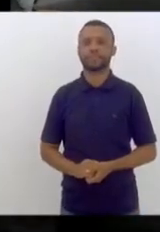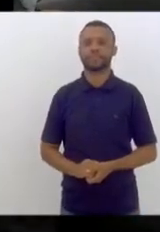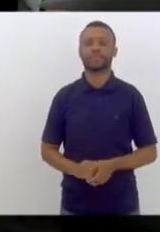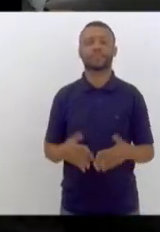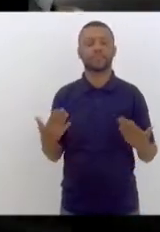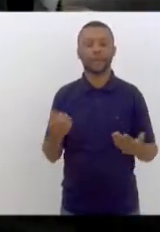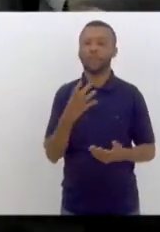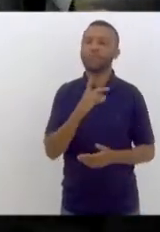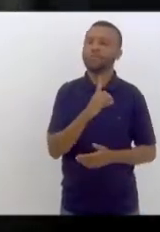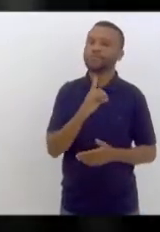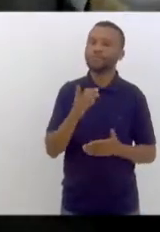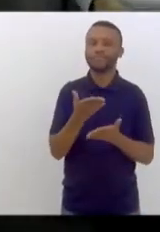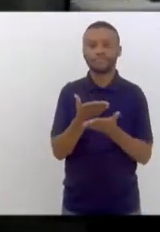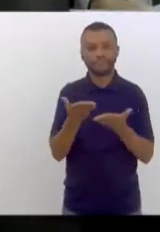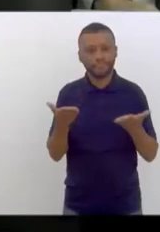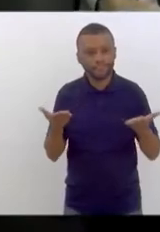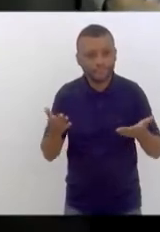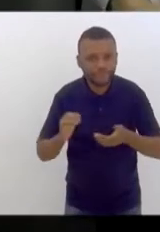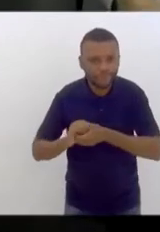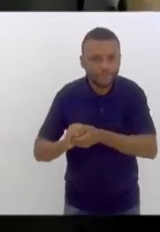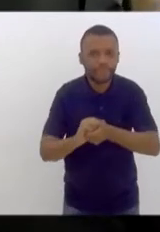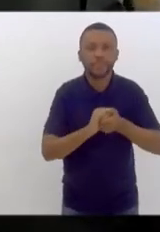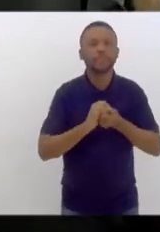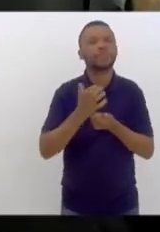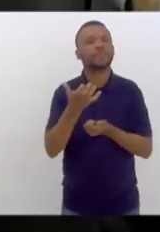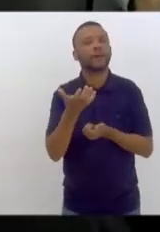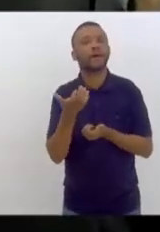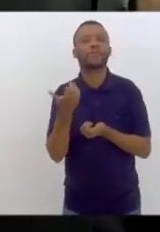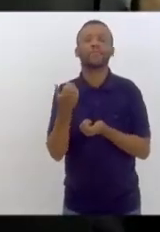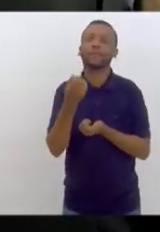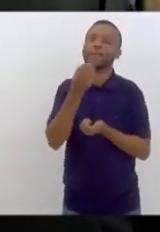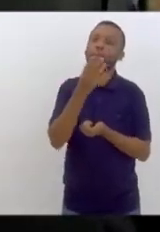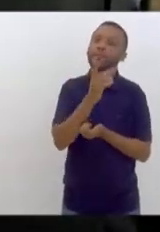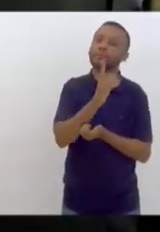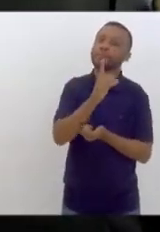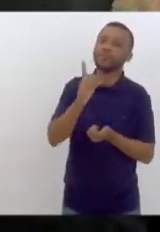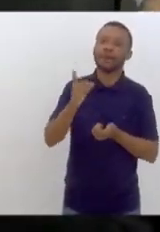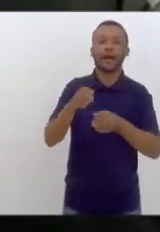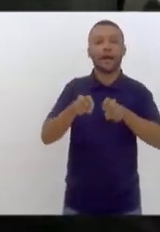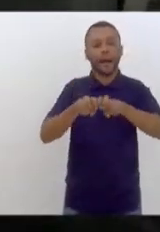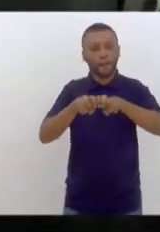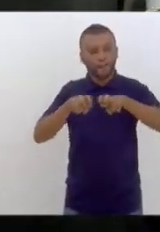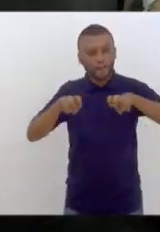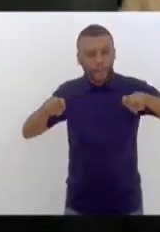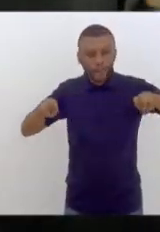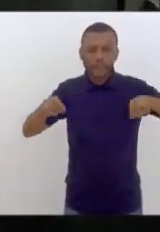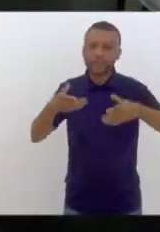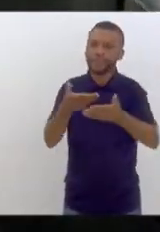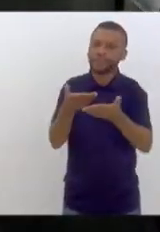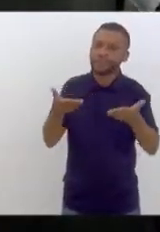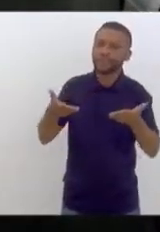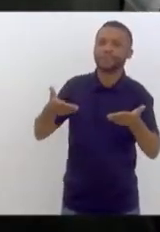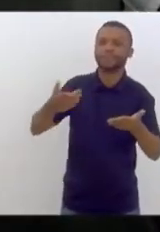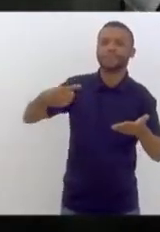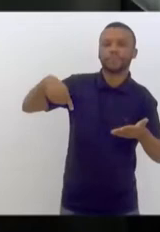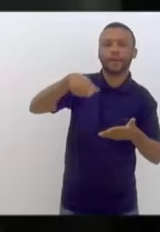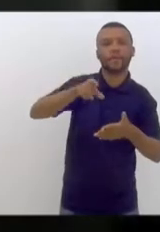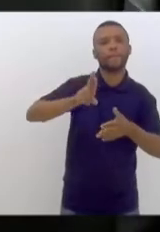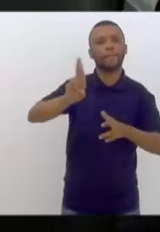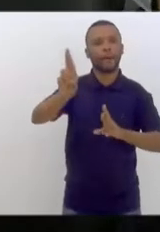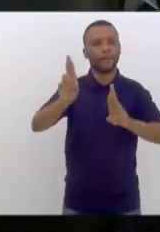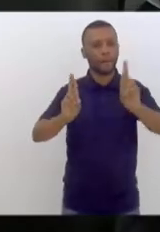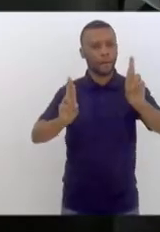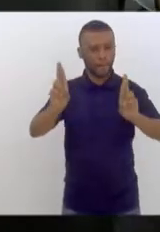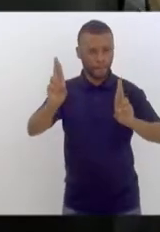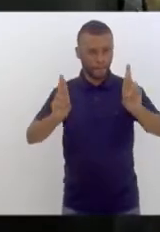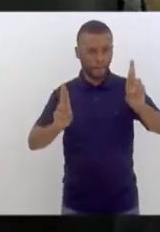Bom dia a todos. Eu quero dar bom dia à mesa, a demais representantes